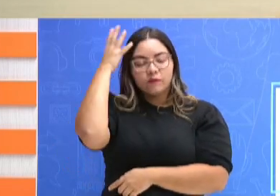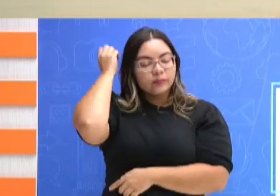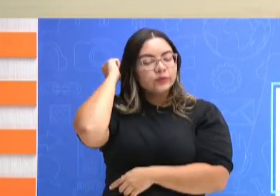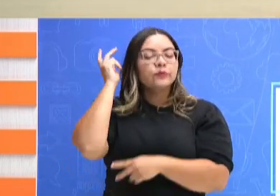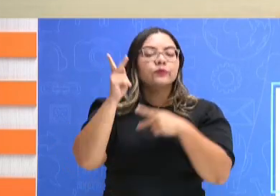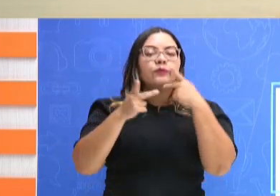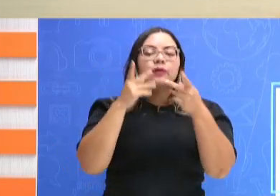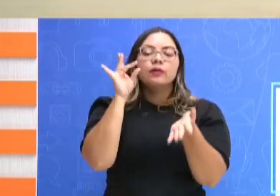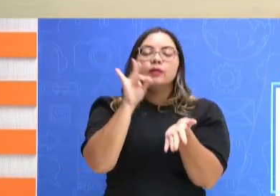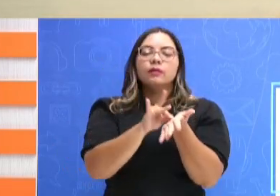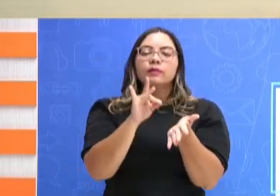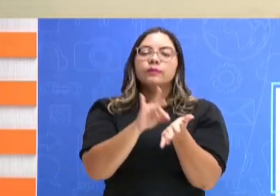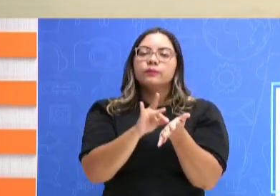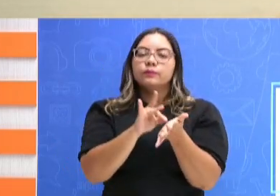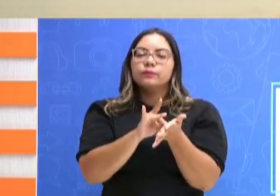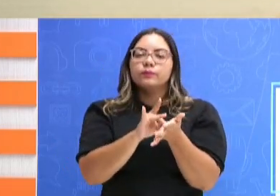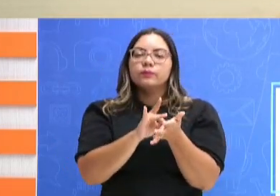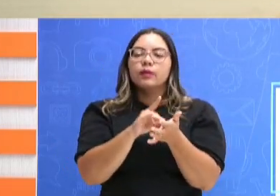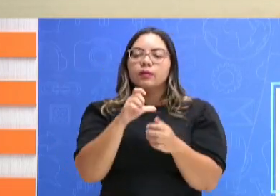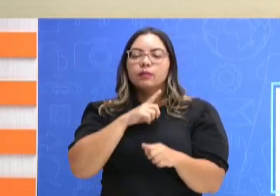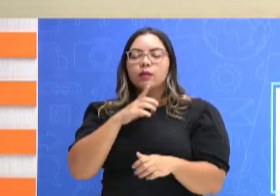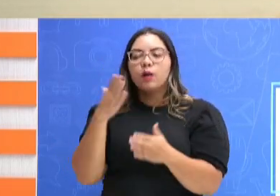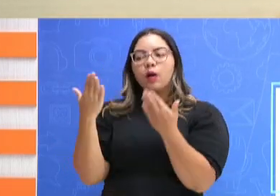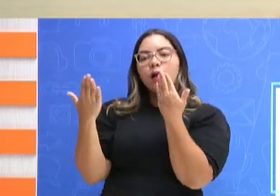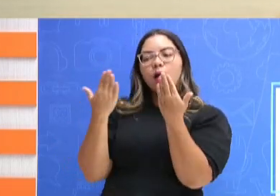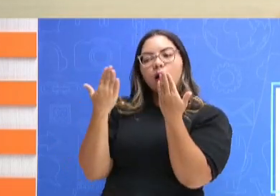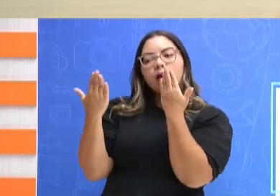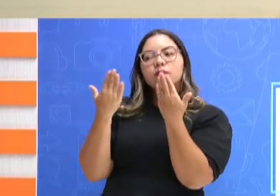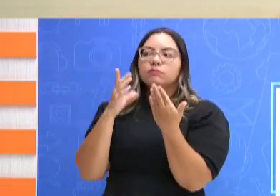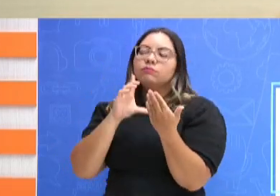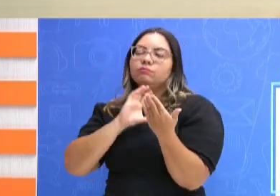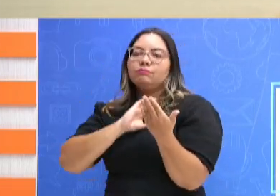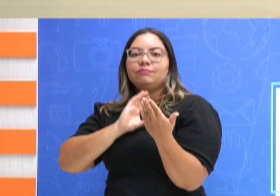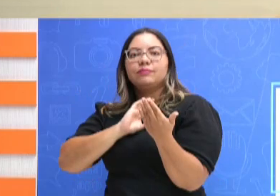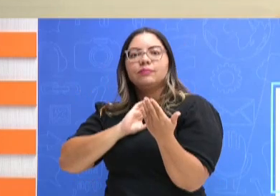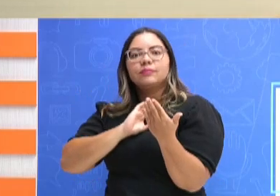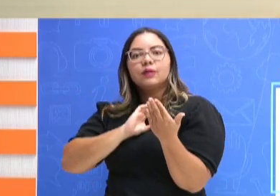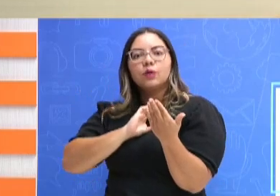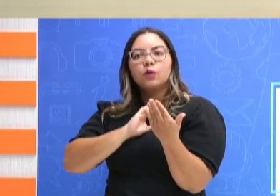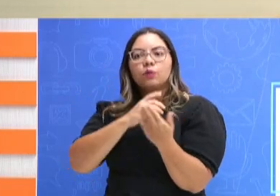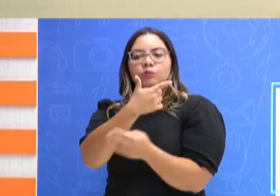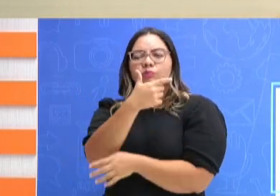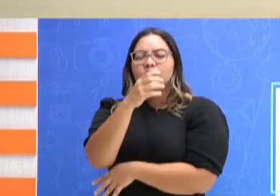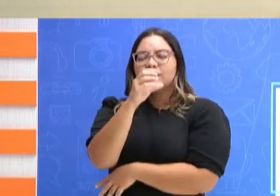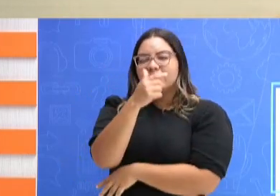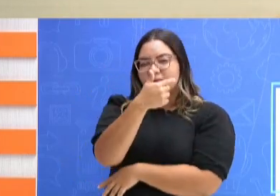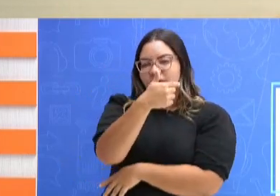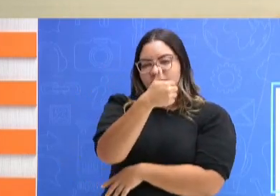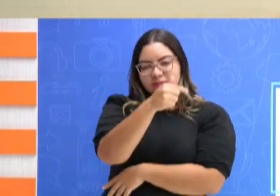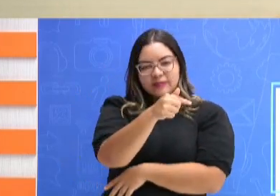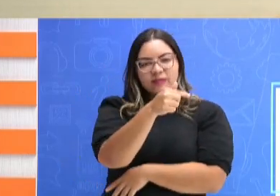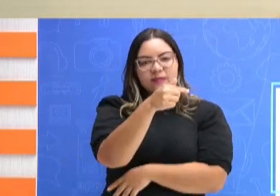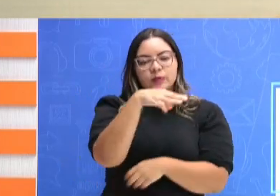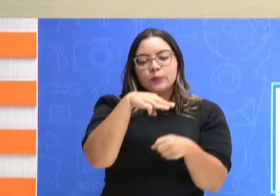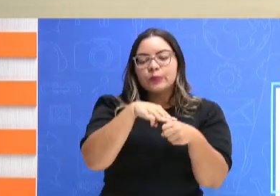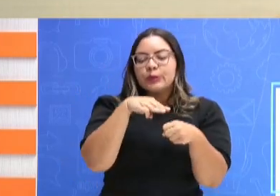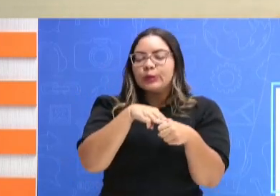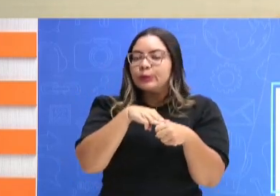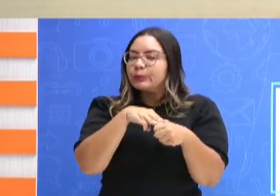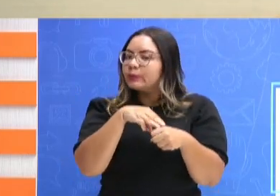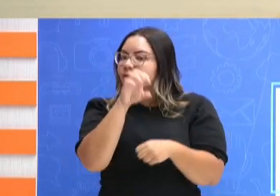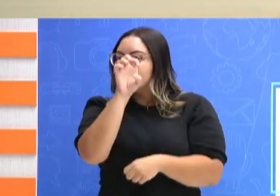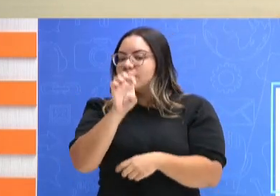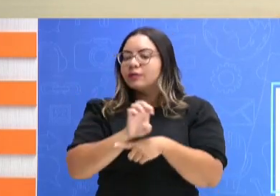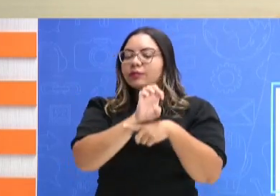além de comparar Caxias com a cidade de Caxias, eu quero que a gente compare Caxias com 217 municípios do interior do estado do